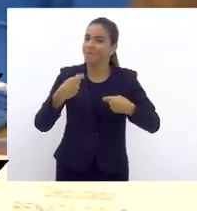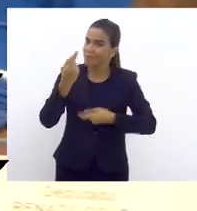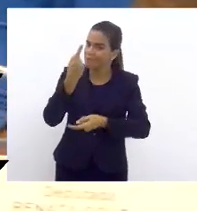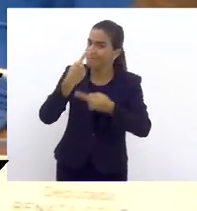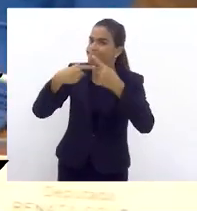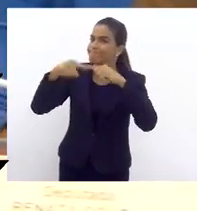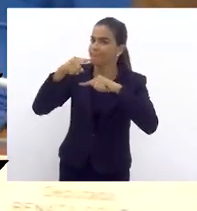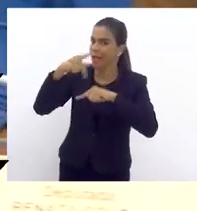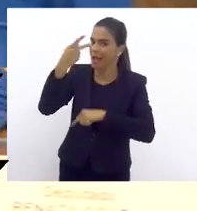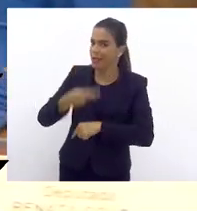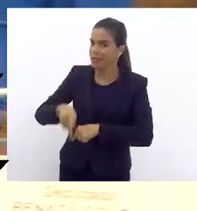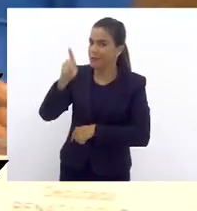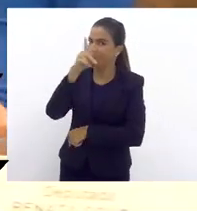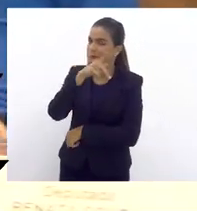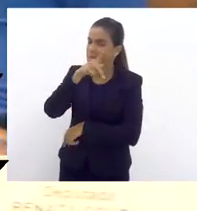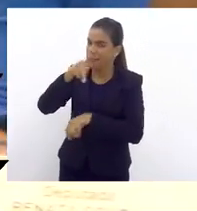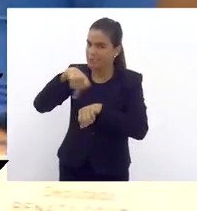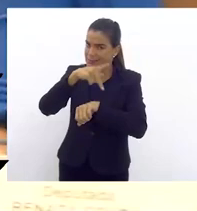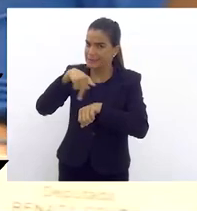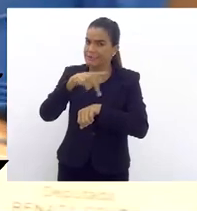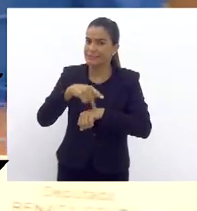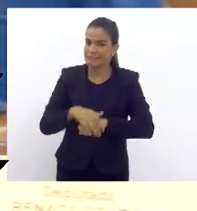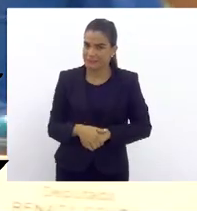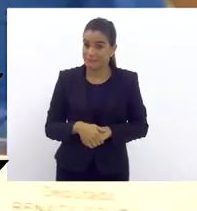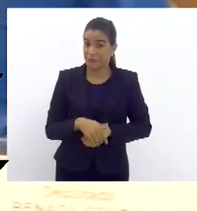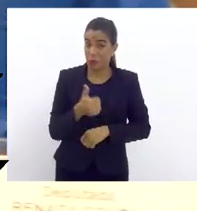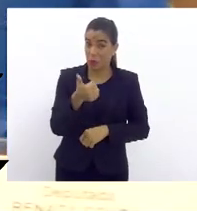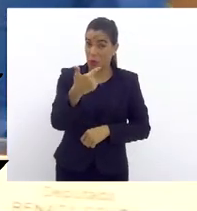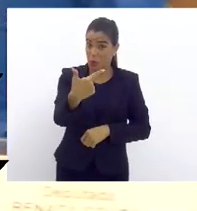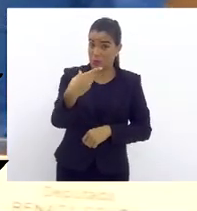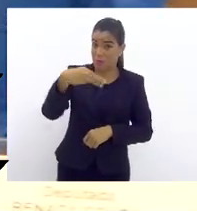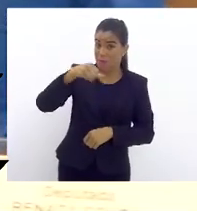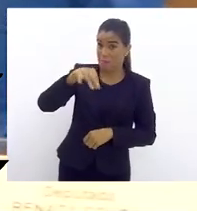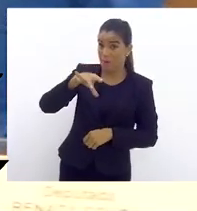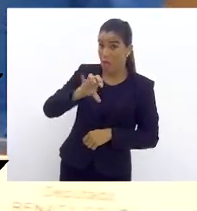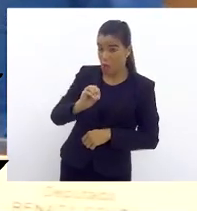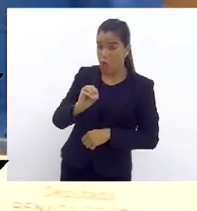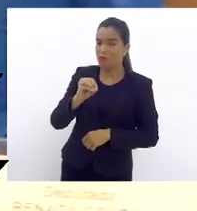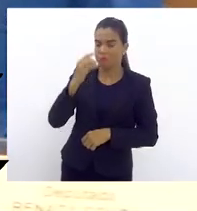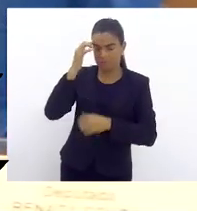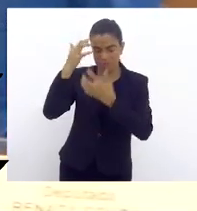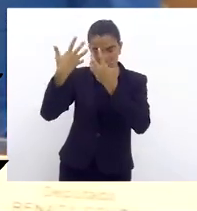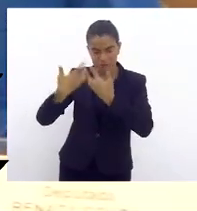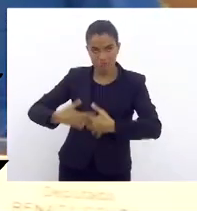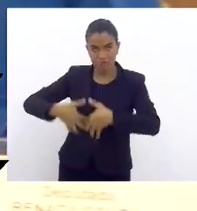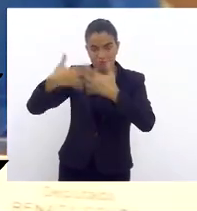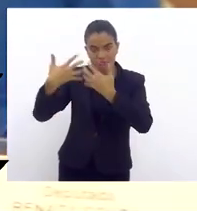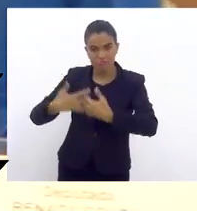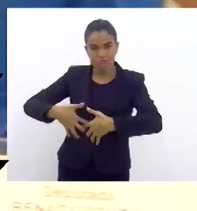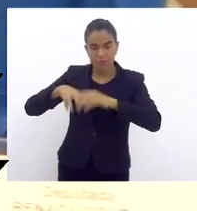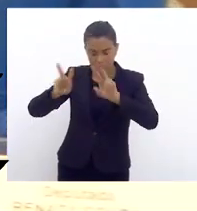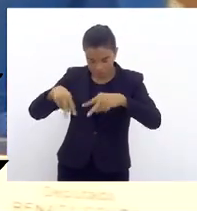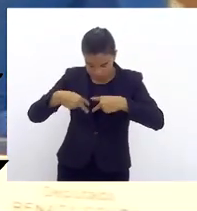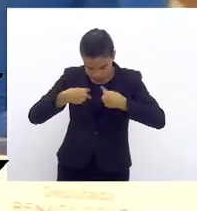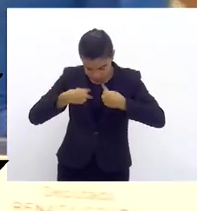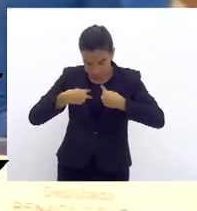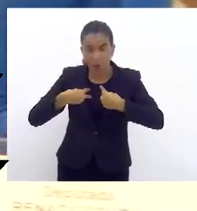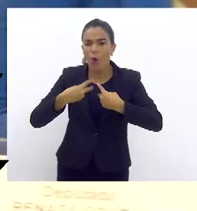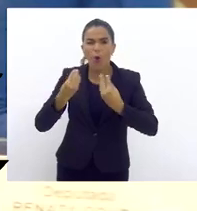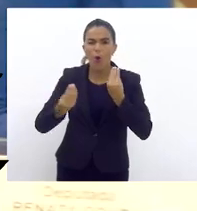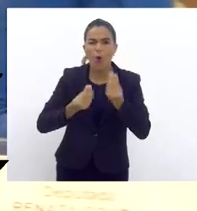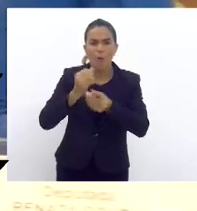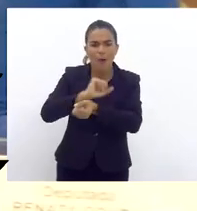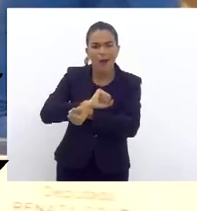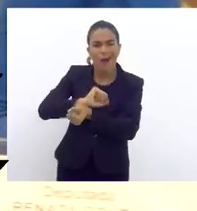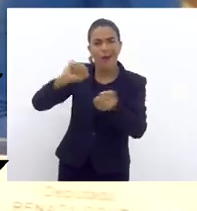aqui no nosso país 12 de maio Vem vindo aí e é um momento de inflexão para nós o quanto que a libertação aqui